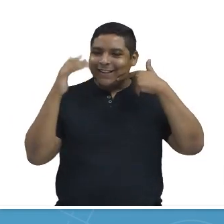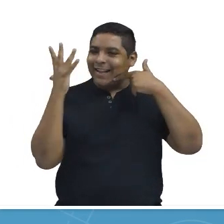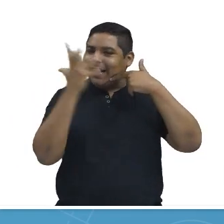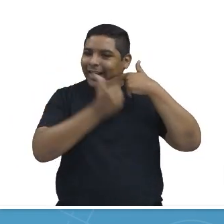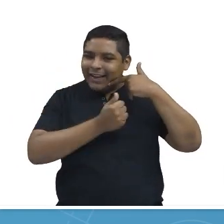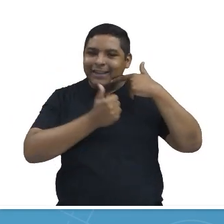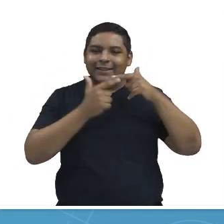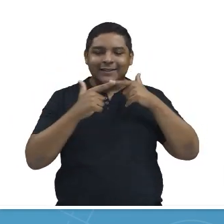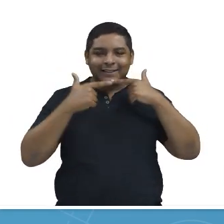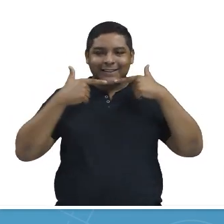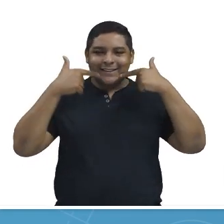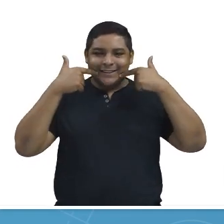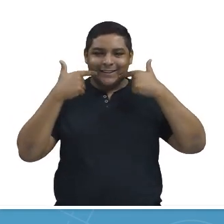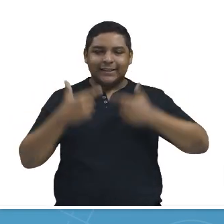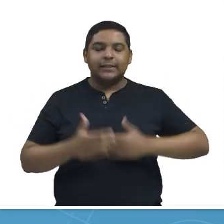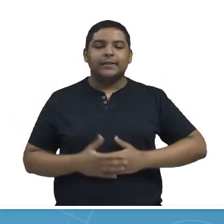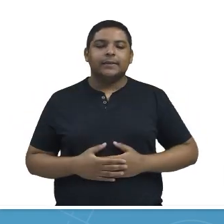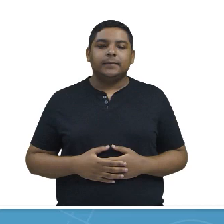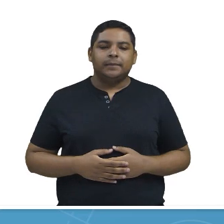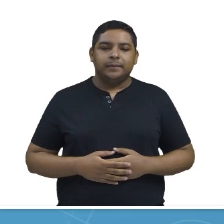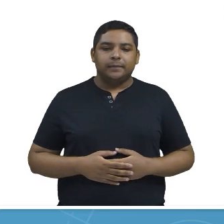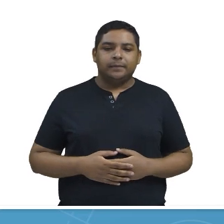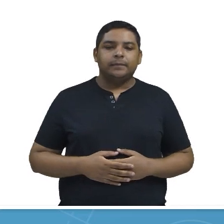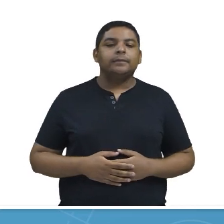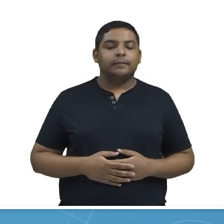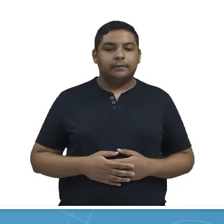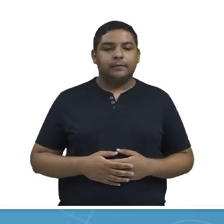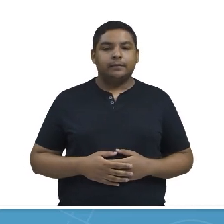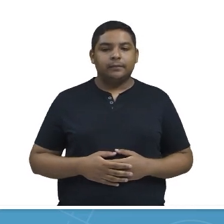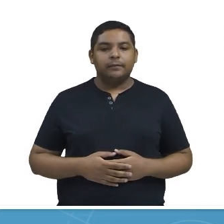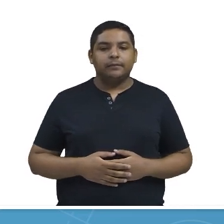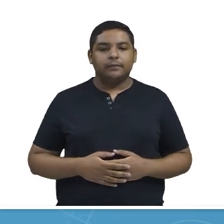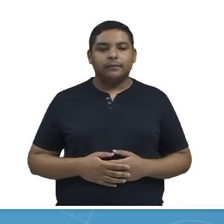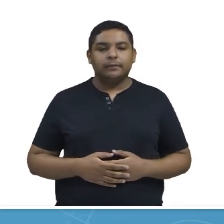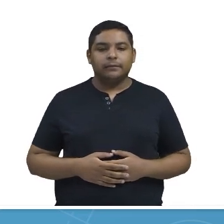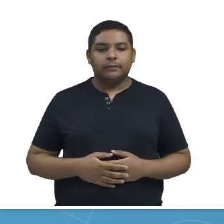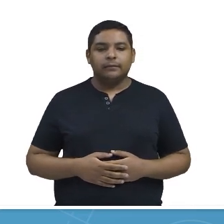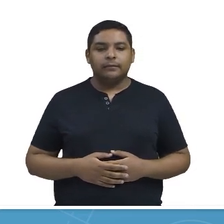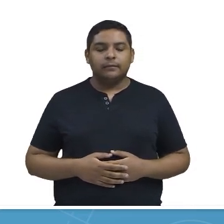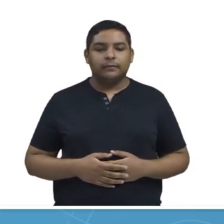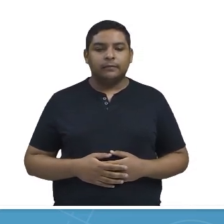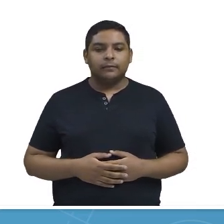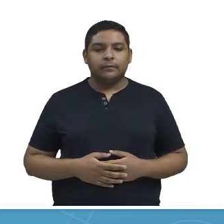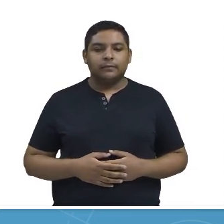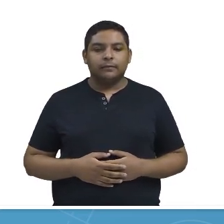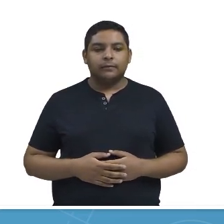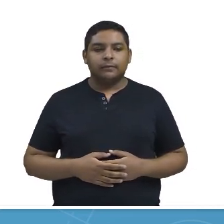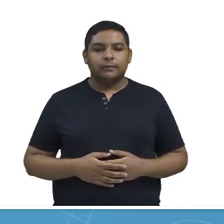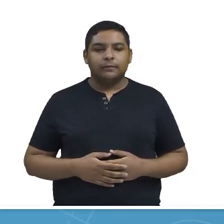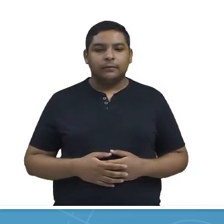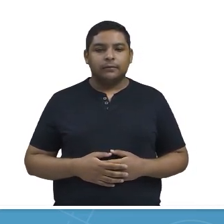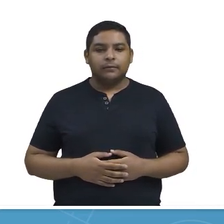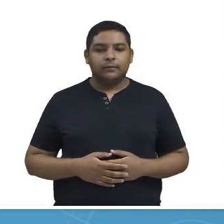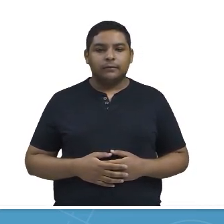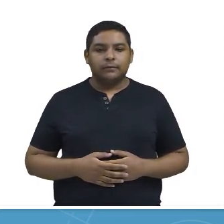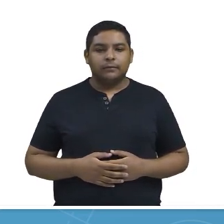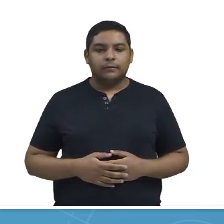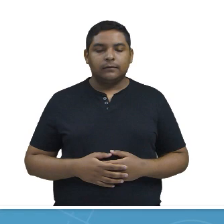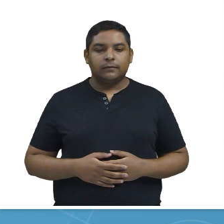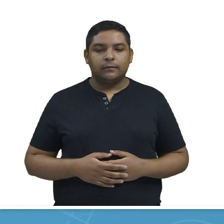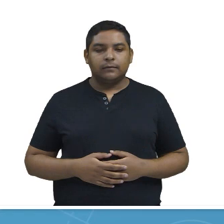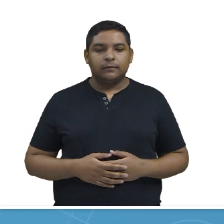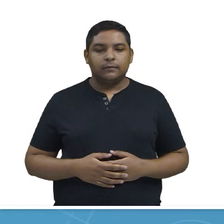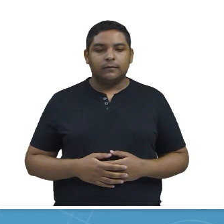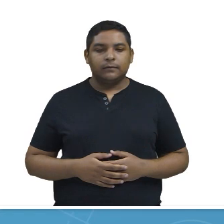whose é utilizado como pronome relativo, né? Relative pronoun. Vamos ver mais um pouquinho sobre o whose.